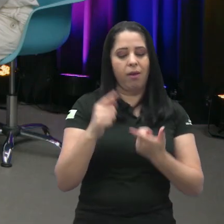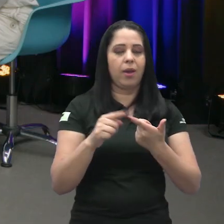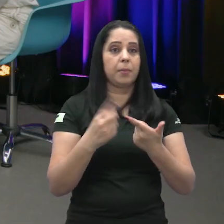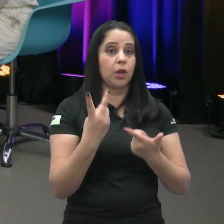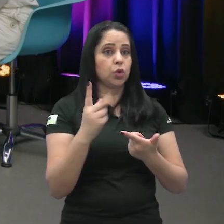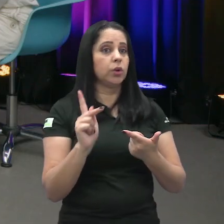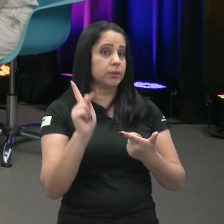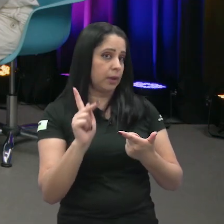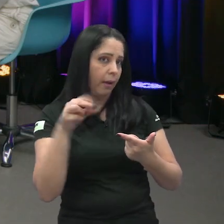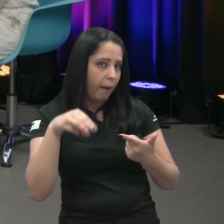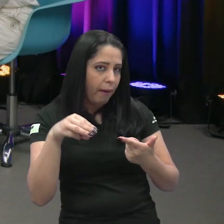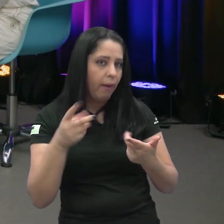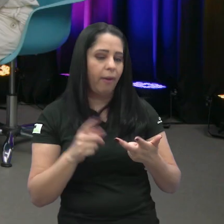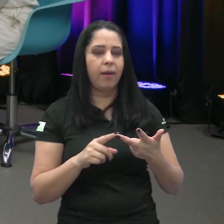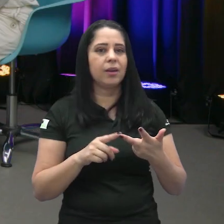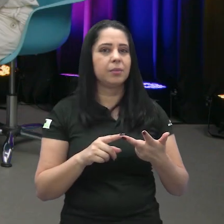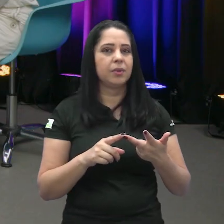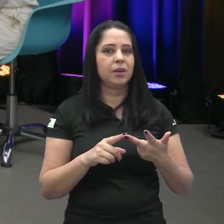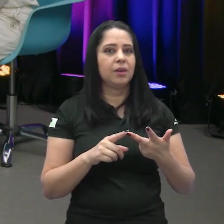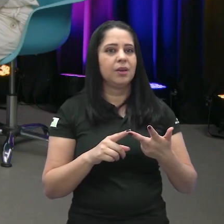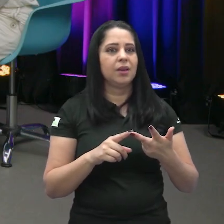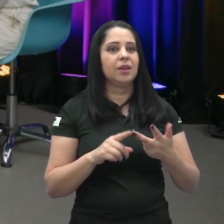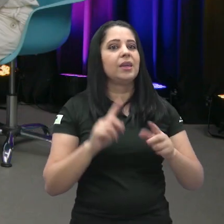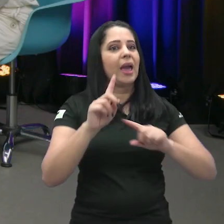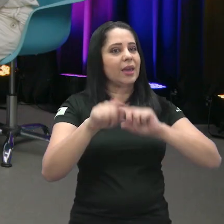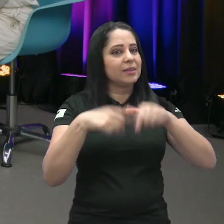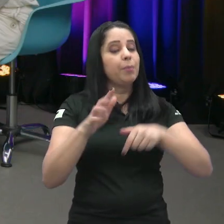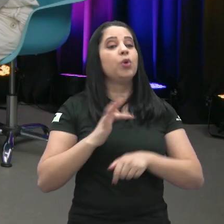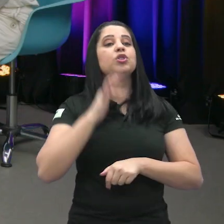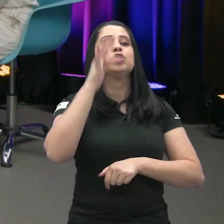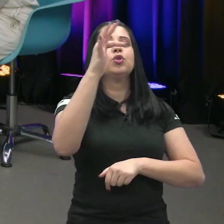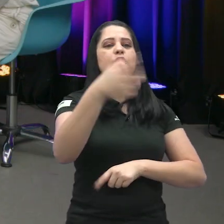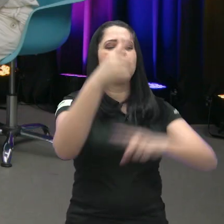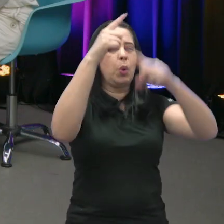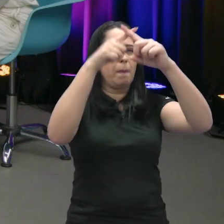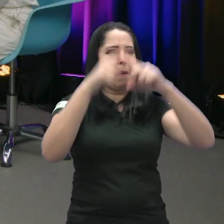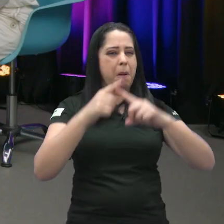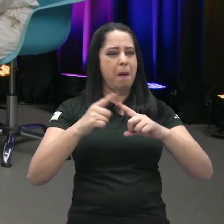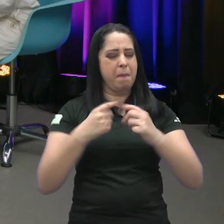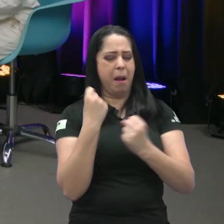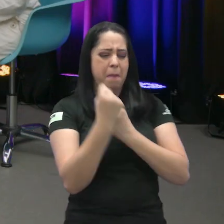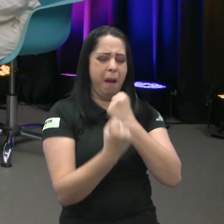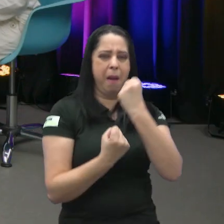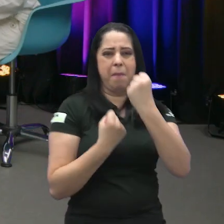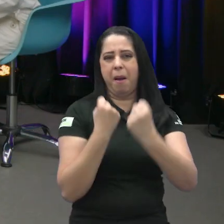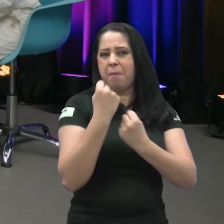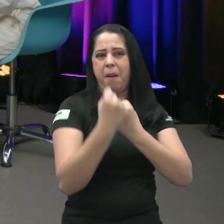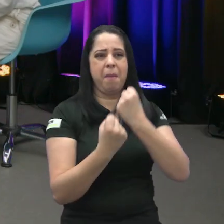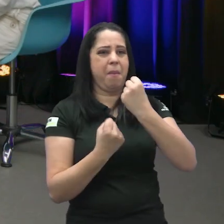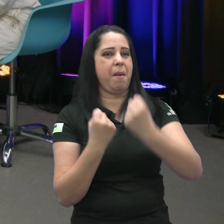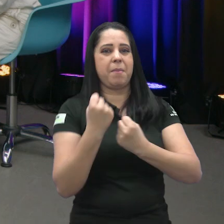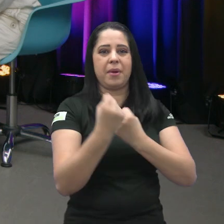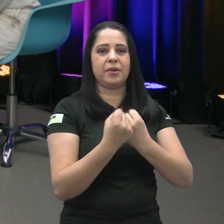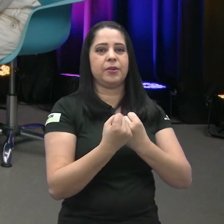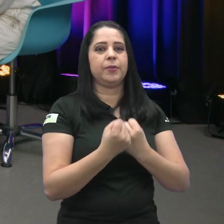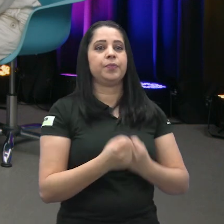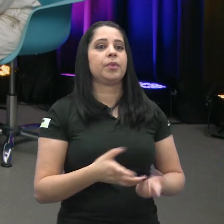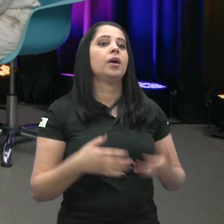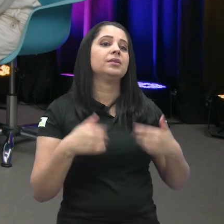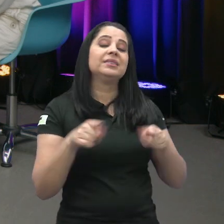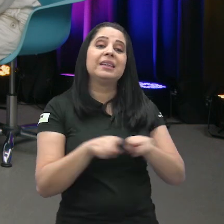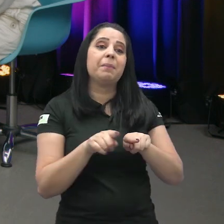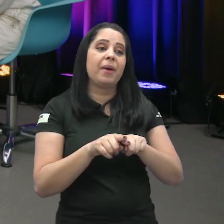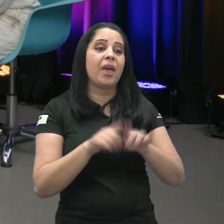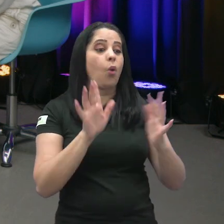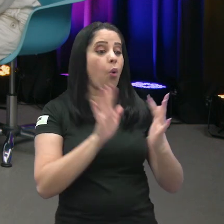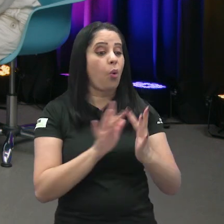1,5. Você vai saborear essa vitória e depois você vai ter chance de fazer outros. E aí vai para todas as coisas, né?